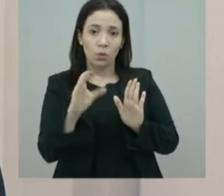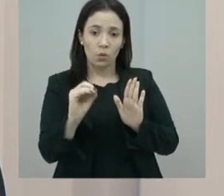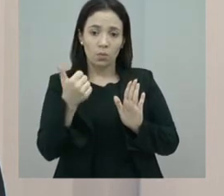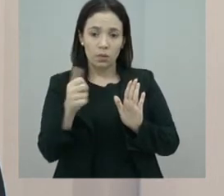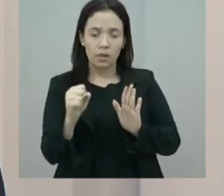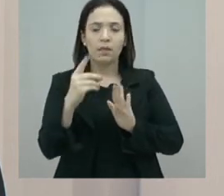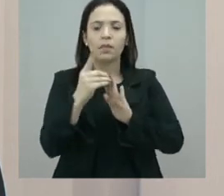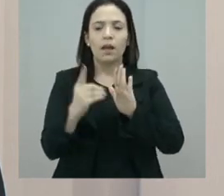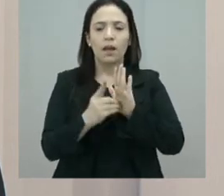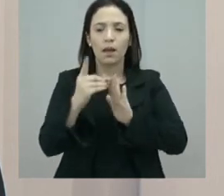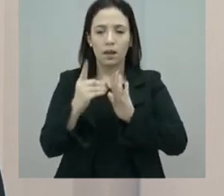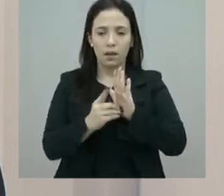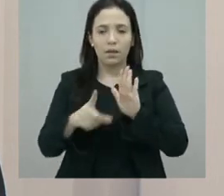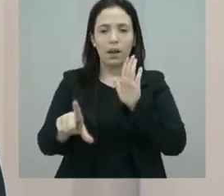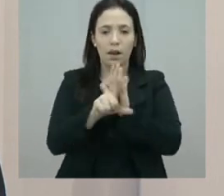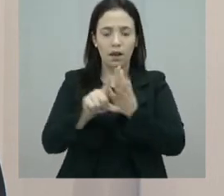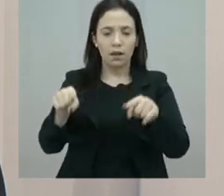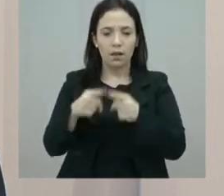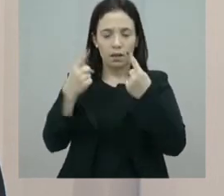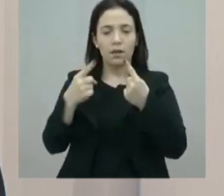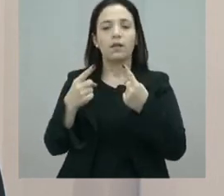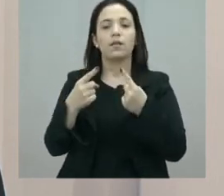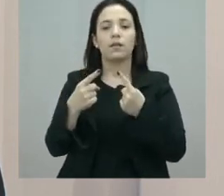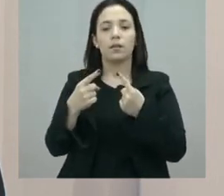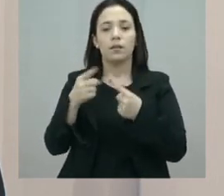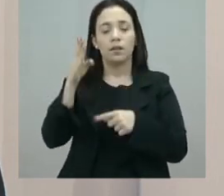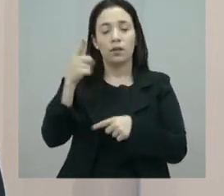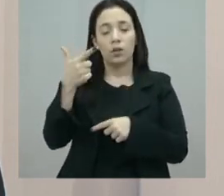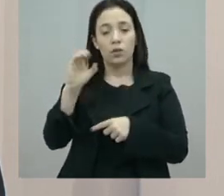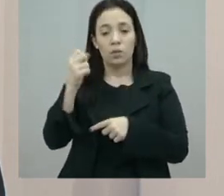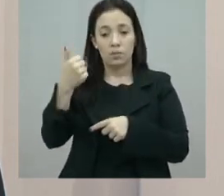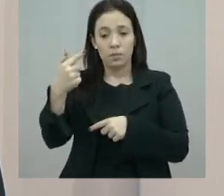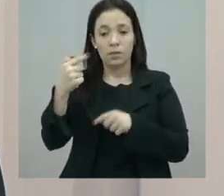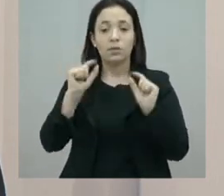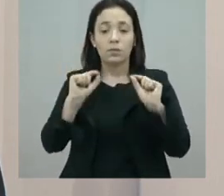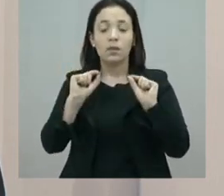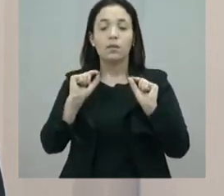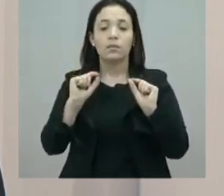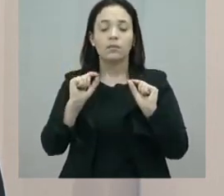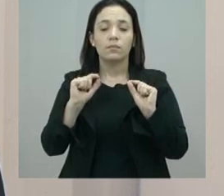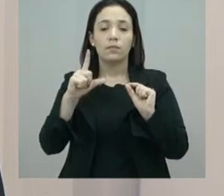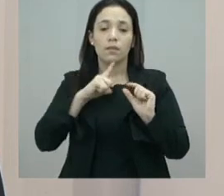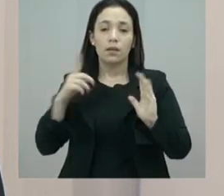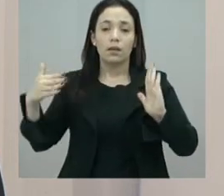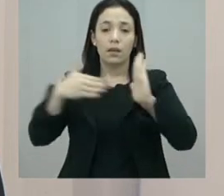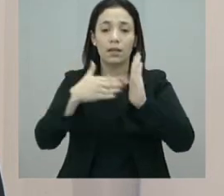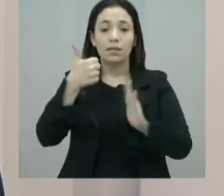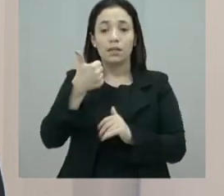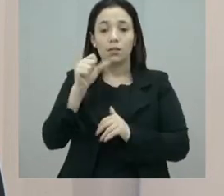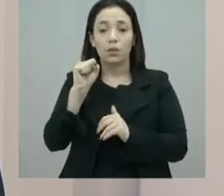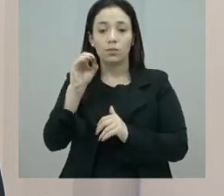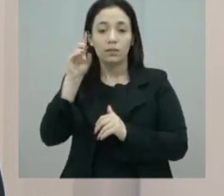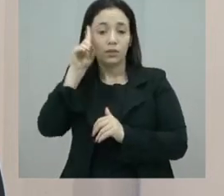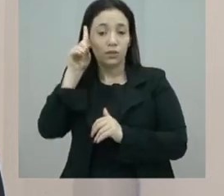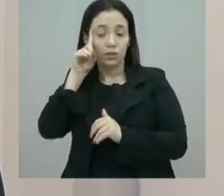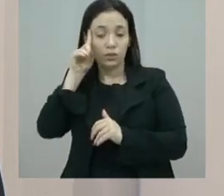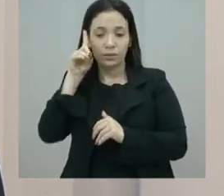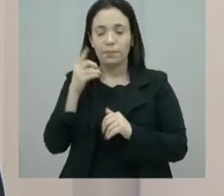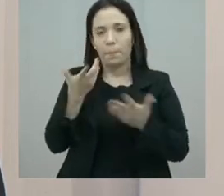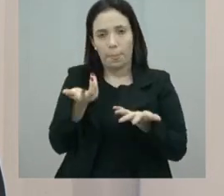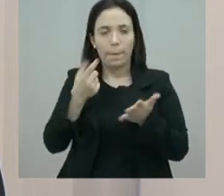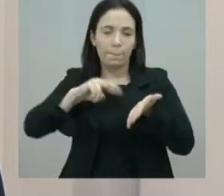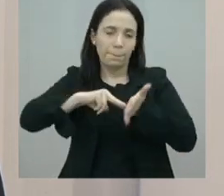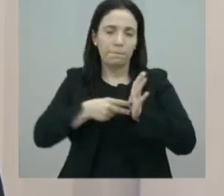9603/2018, que é o decreto que regulamenta a Lei 13.431 de 2017, ele estabelece um prazo de 180 dias, ou seja, 6